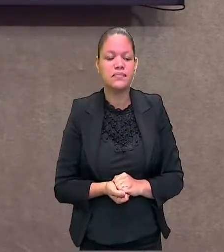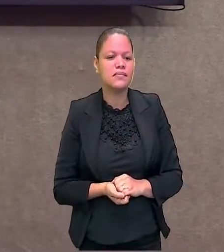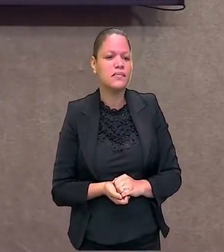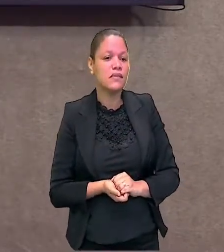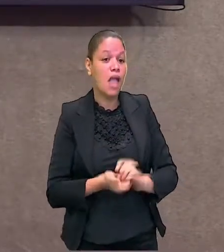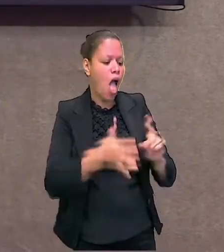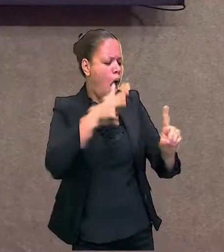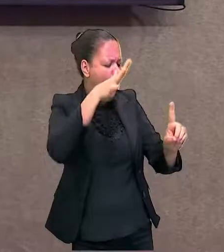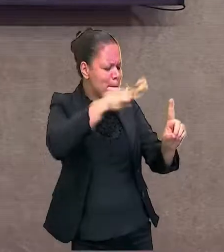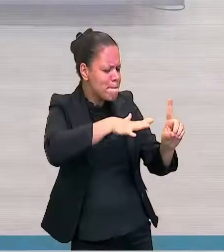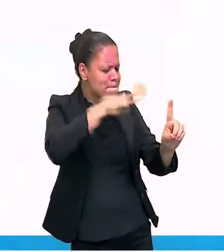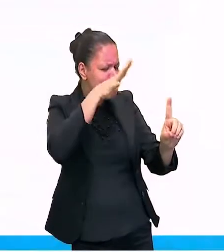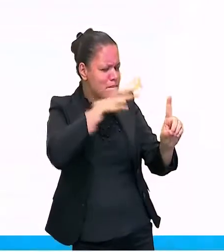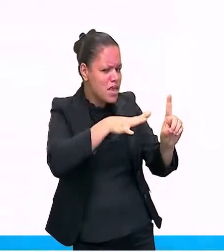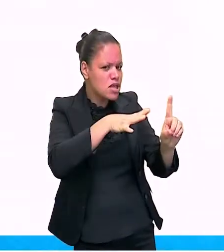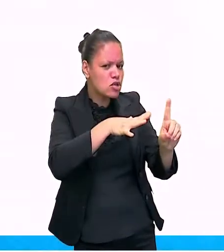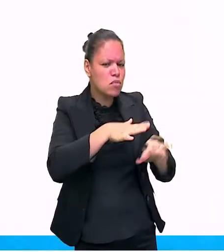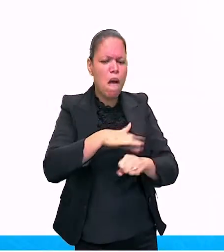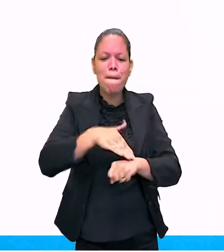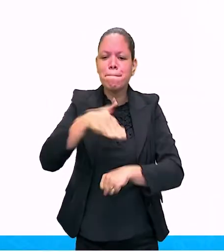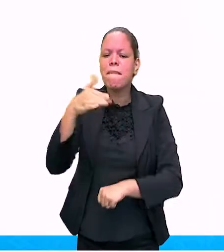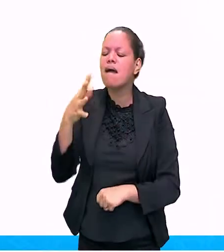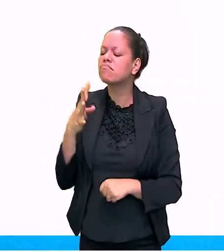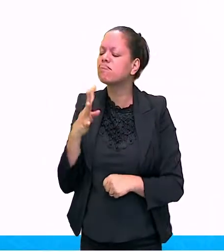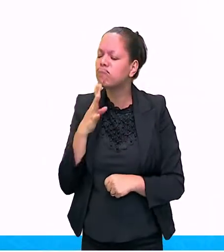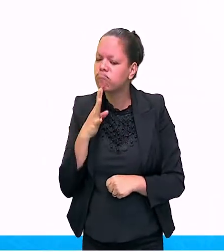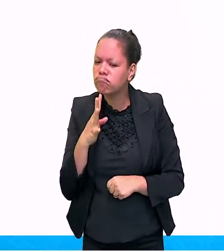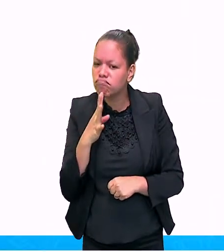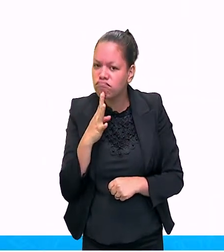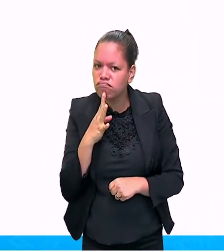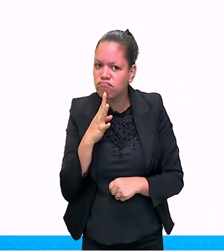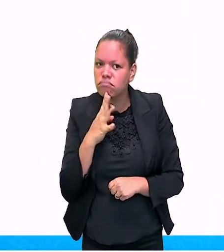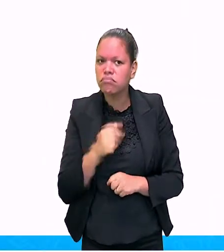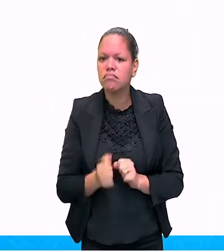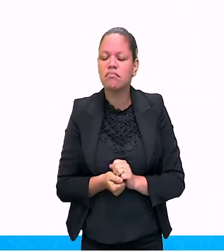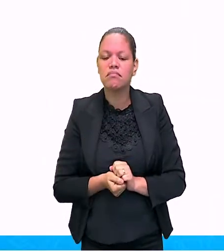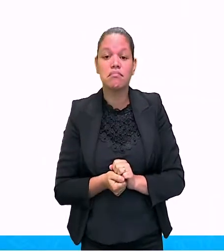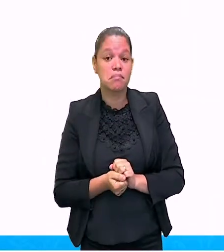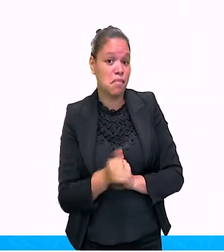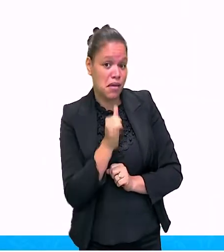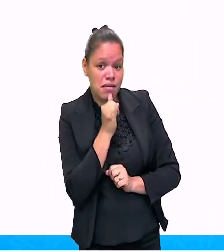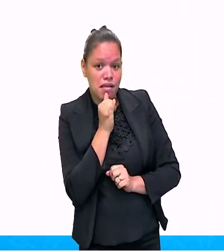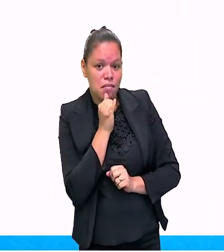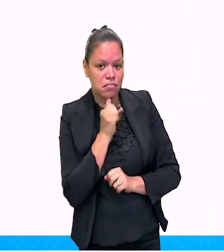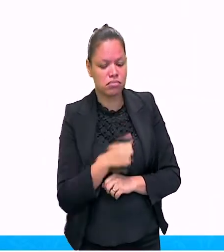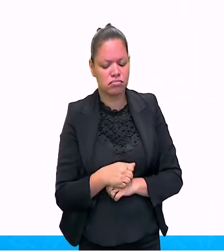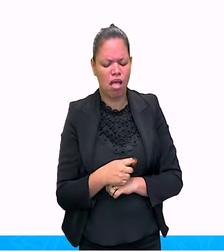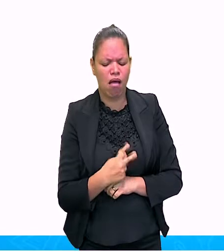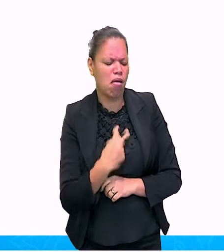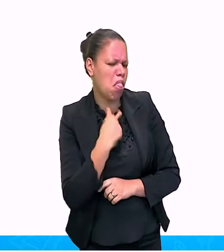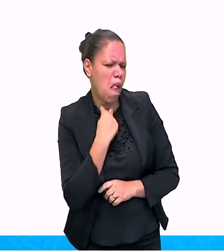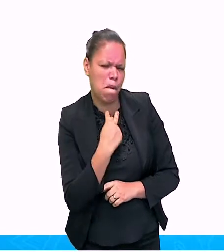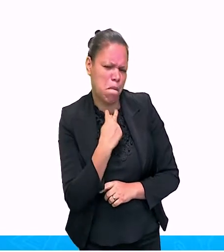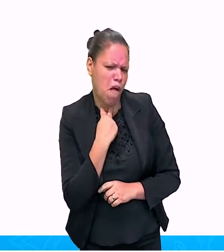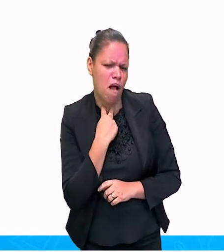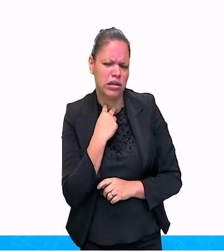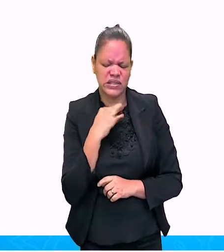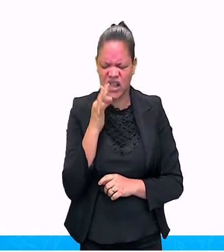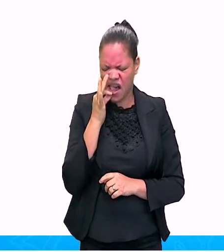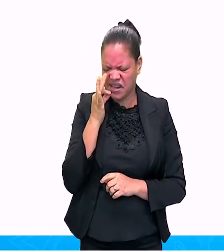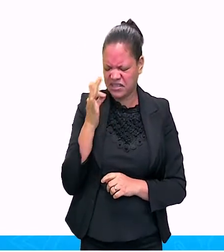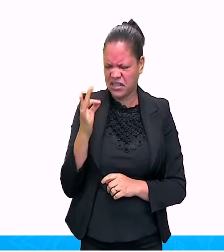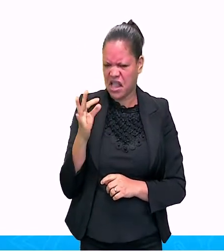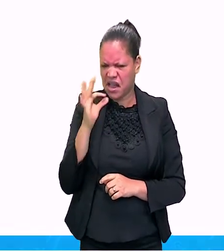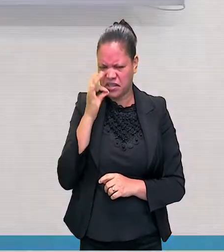Mitos mais conhecidos. Não pode engolir chiclete porque ele gruda no